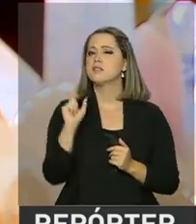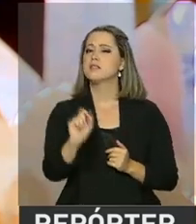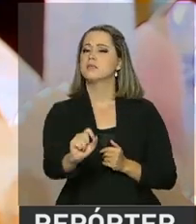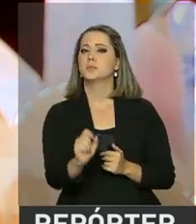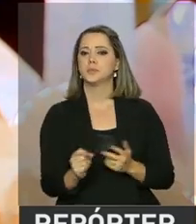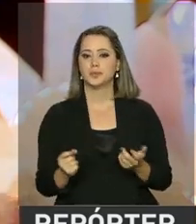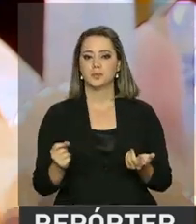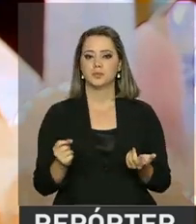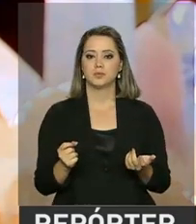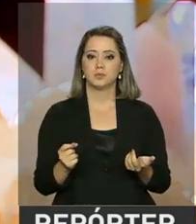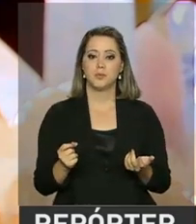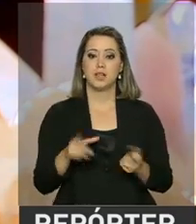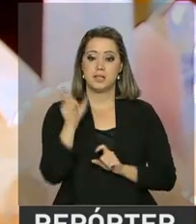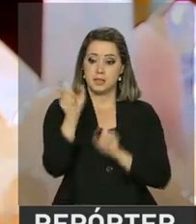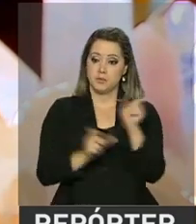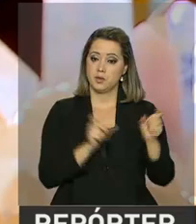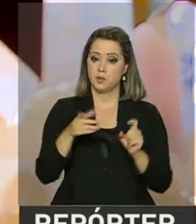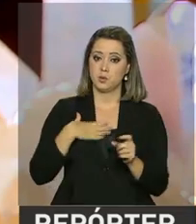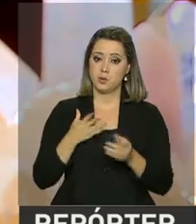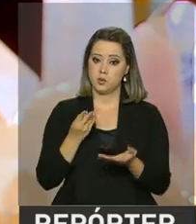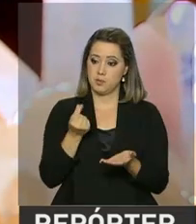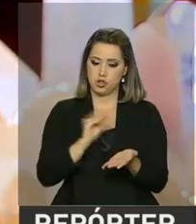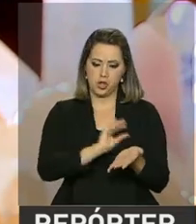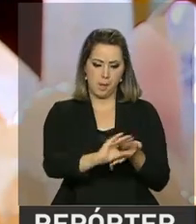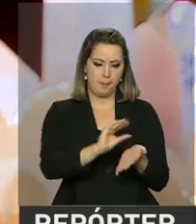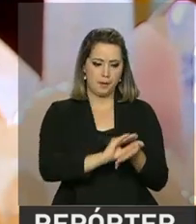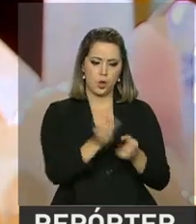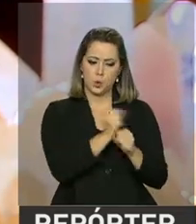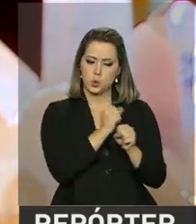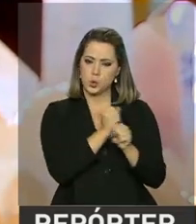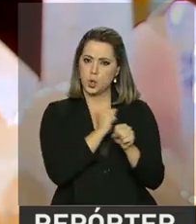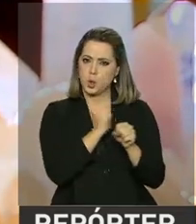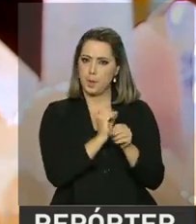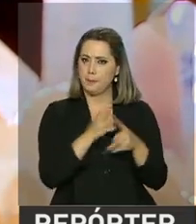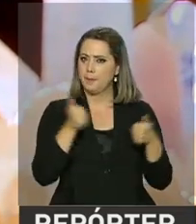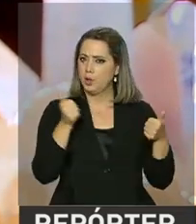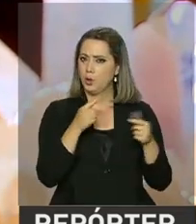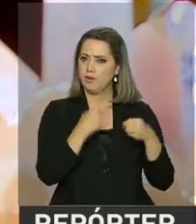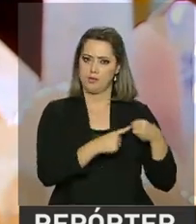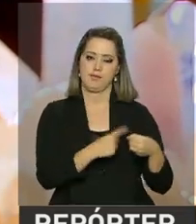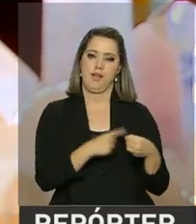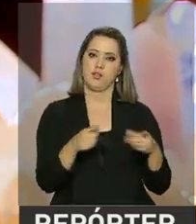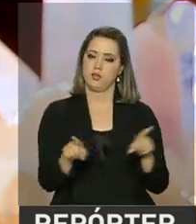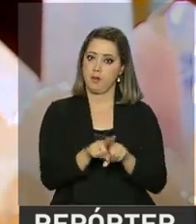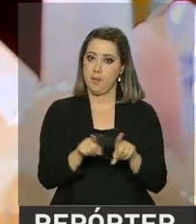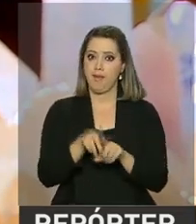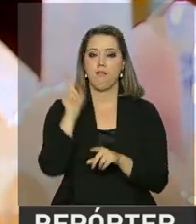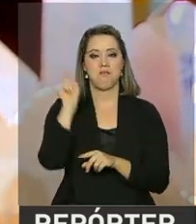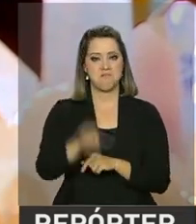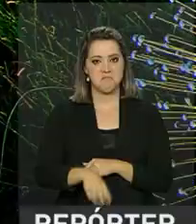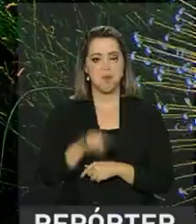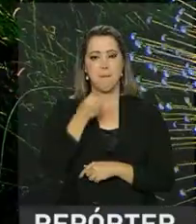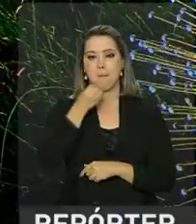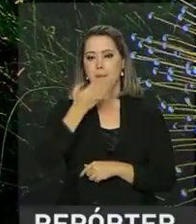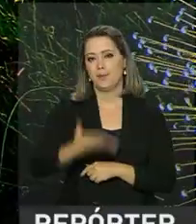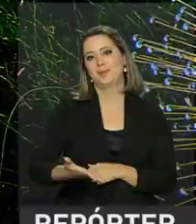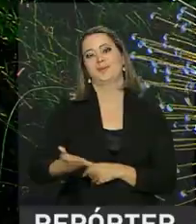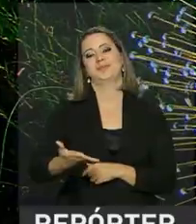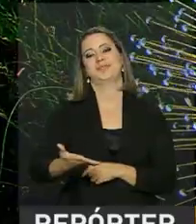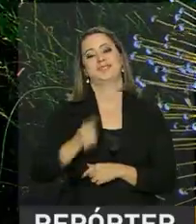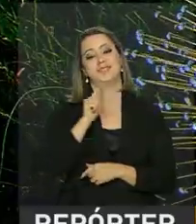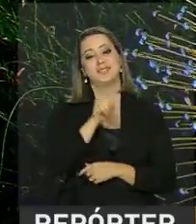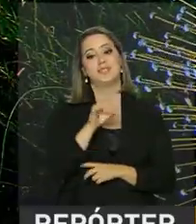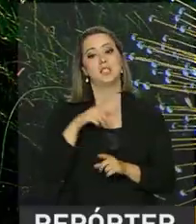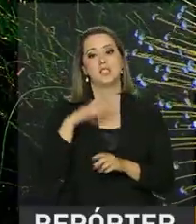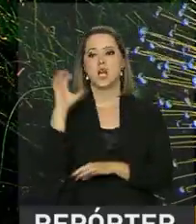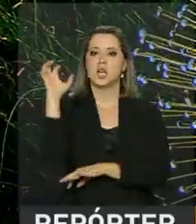aumenta as pessoas também investem mais em construção em melhoria Então eu acho que é ótimo o parque abriga a